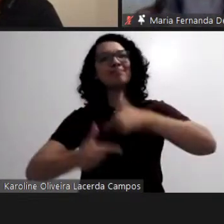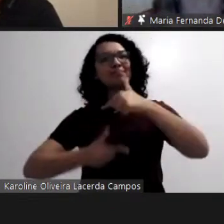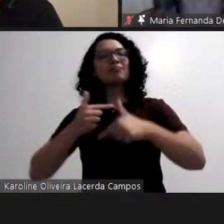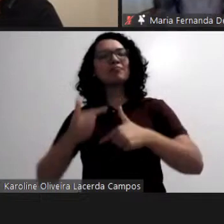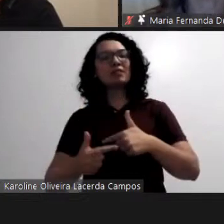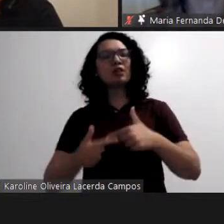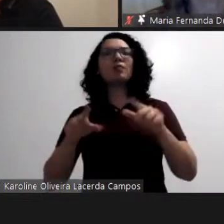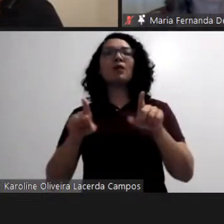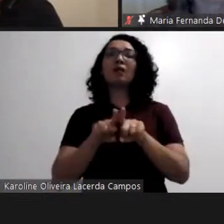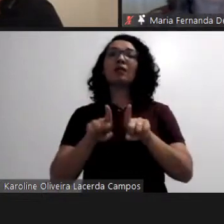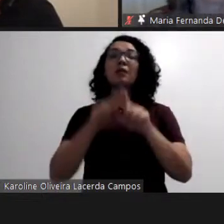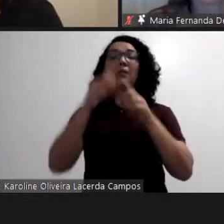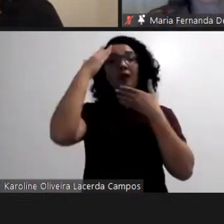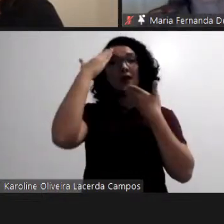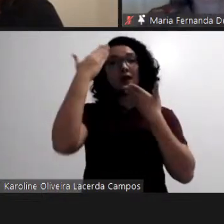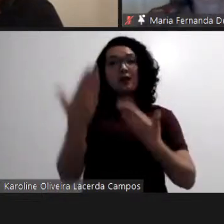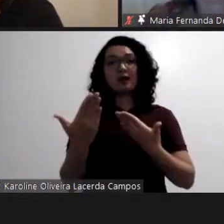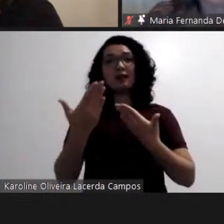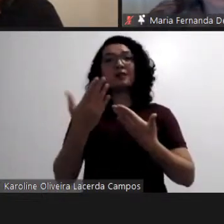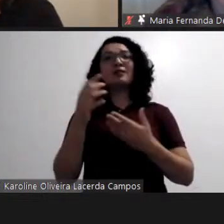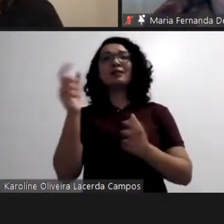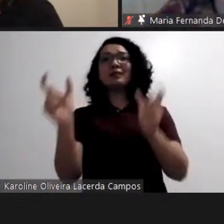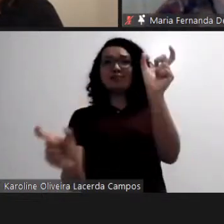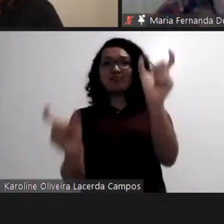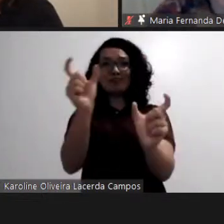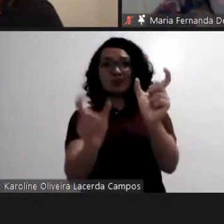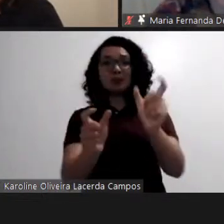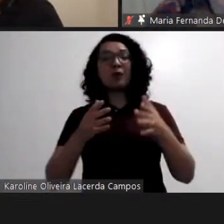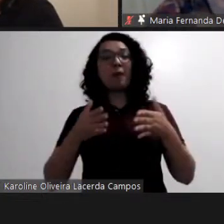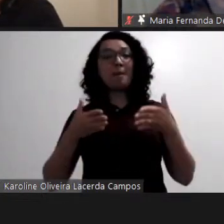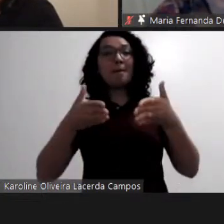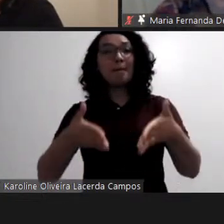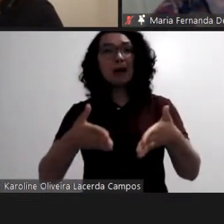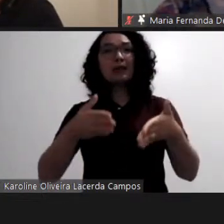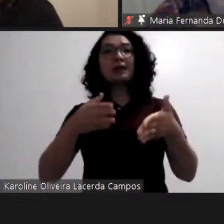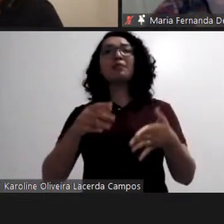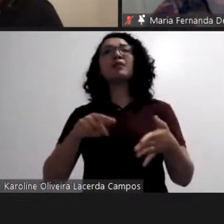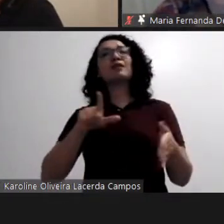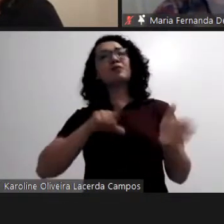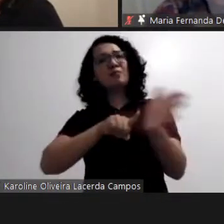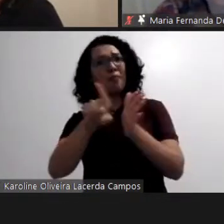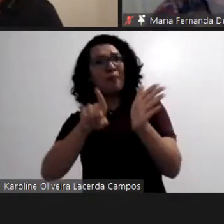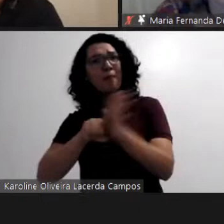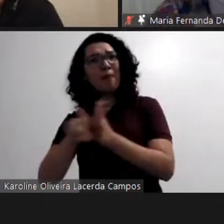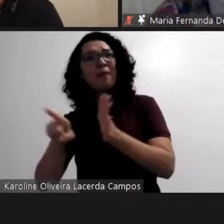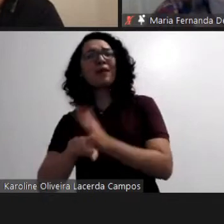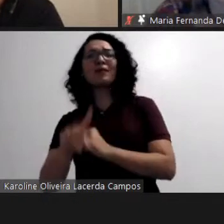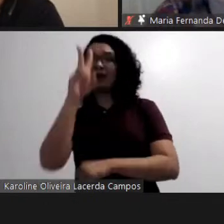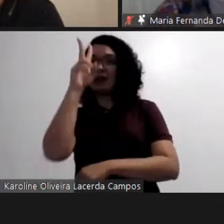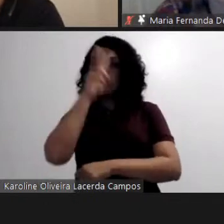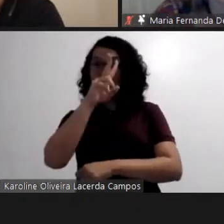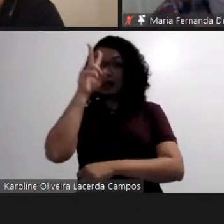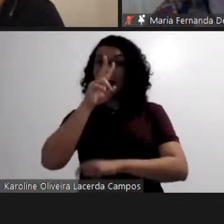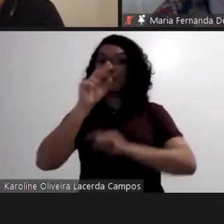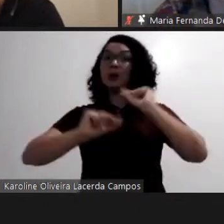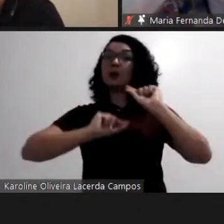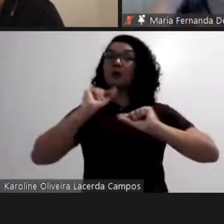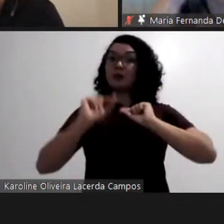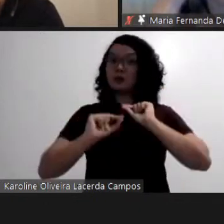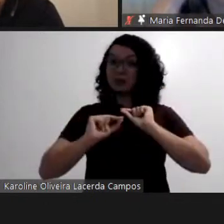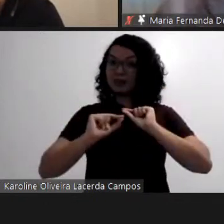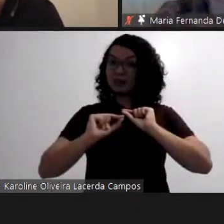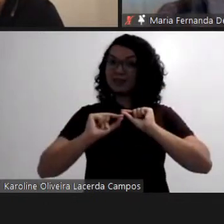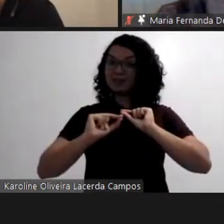Agradecer também aos presentes que participaram com perguntas ou não, e lembrar a todos que nós